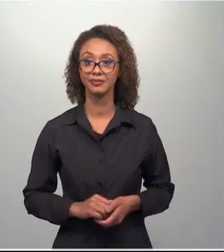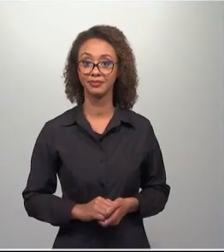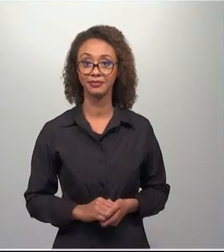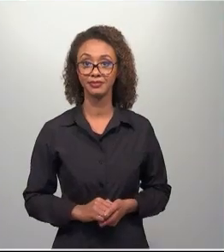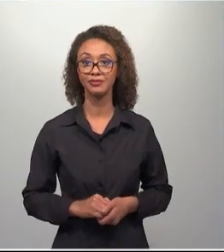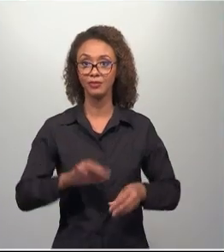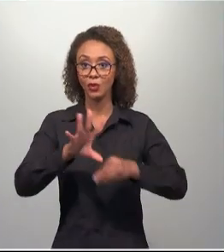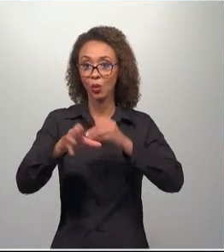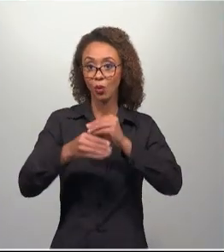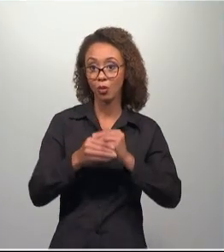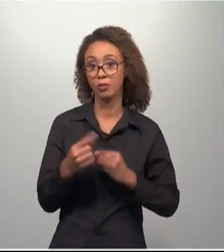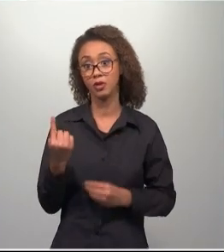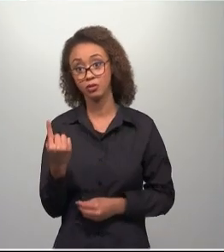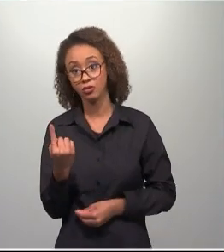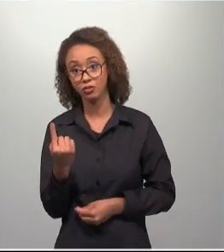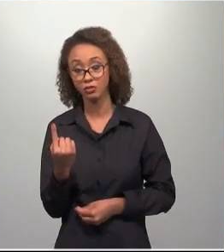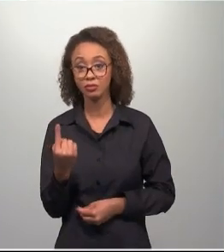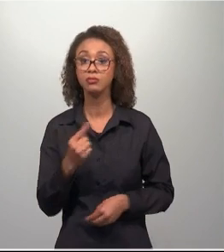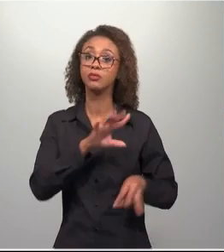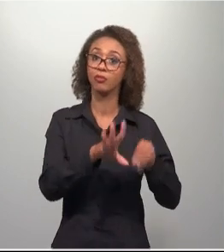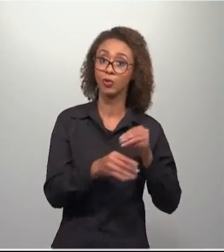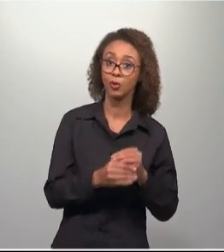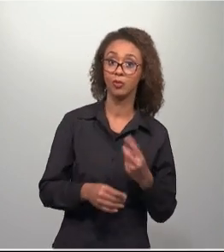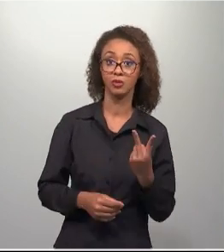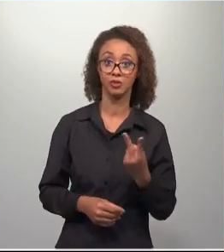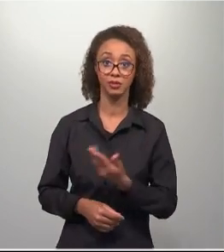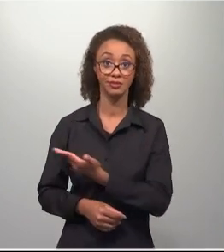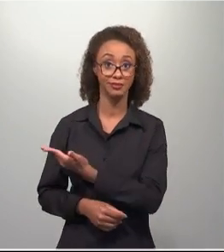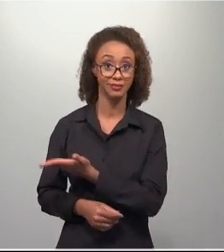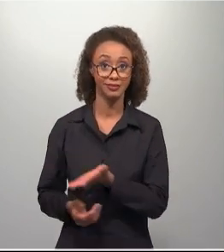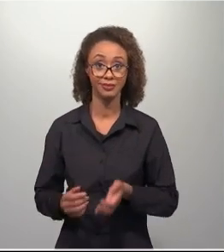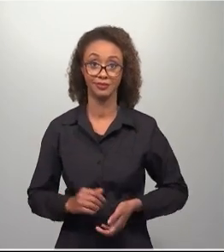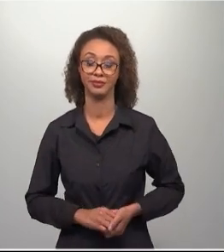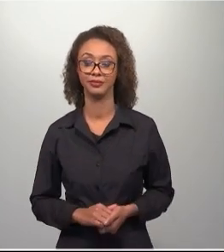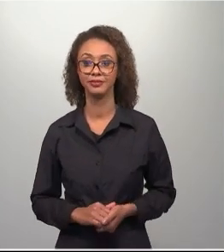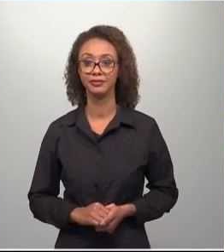complemento um complemento 2